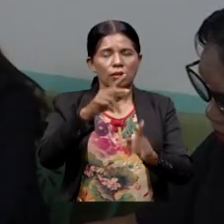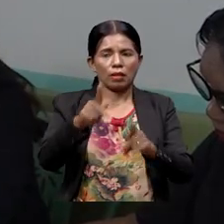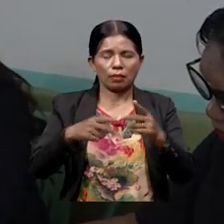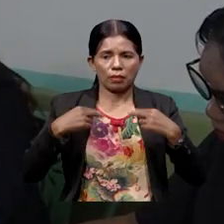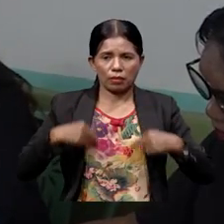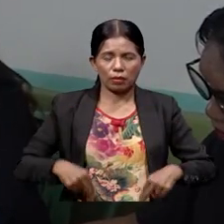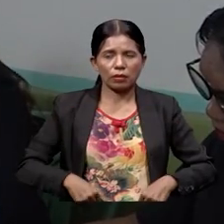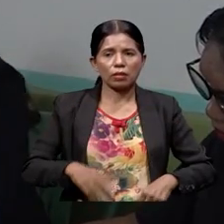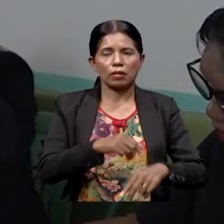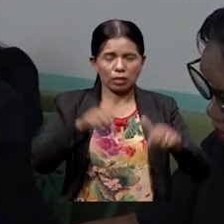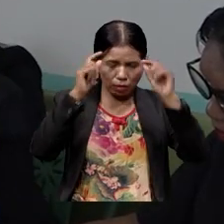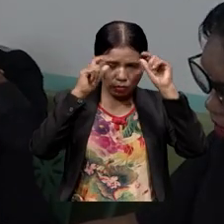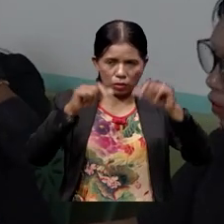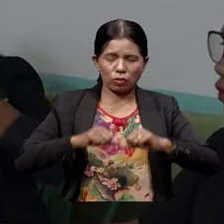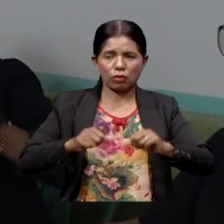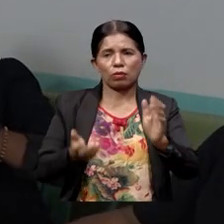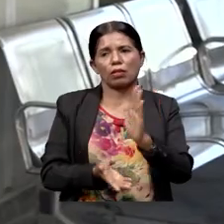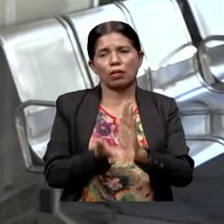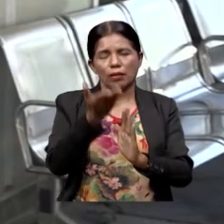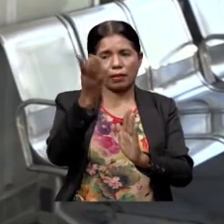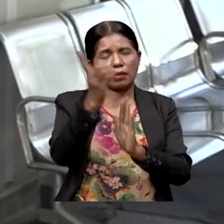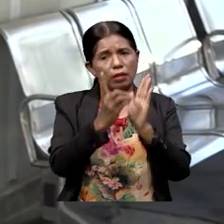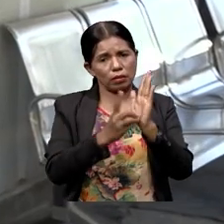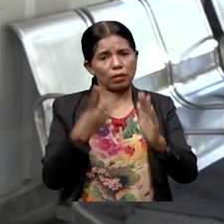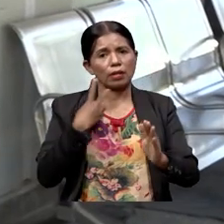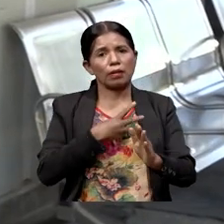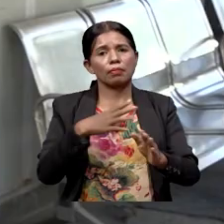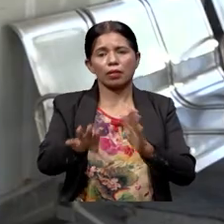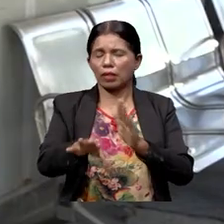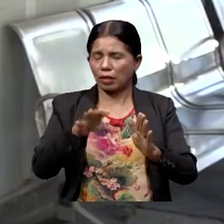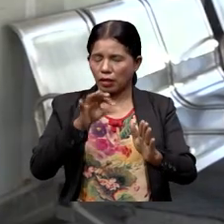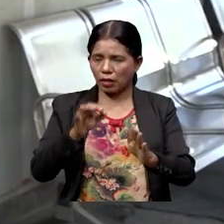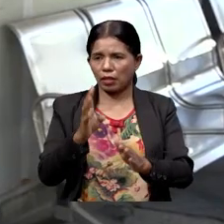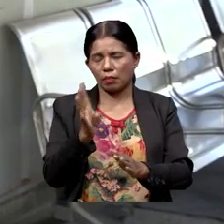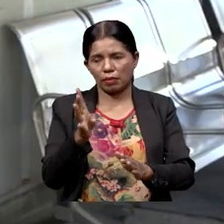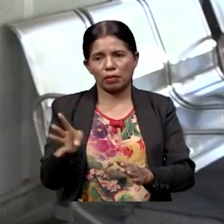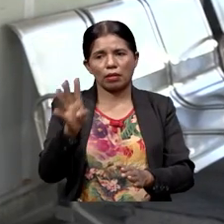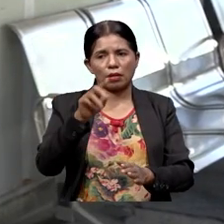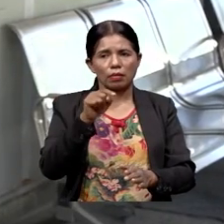número de malnutrição em Timor-Leste, se continua as. Dados nebe a mirreta,